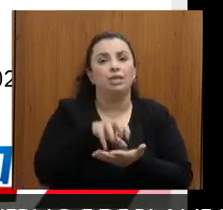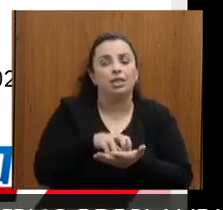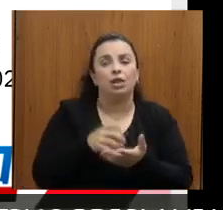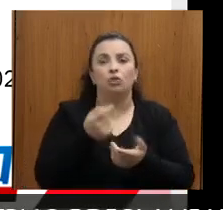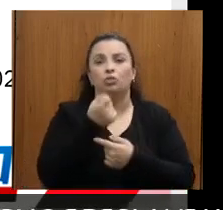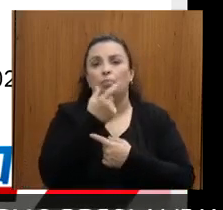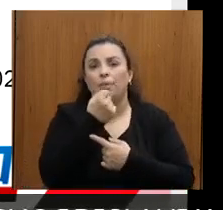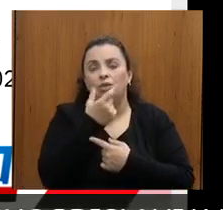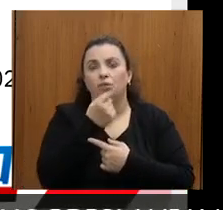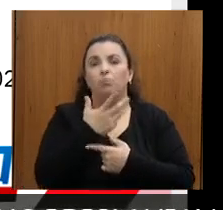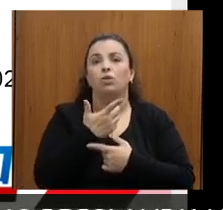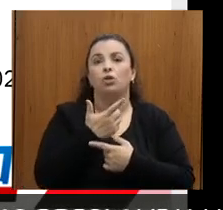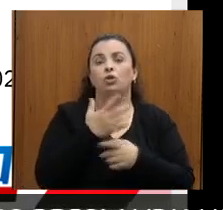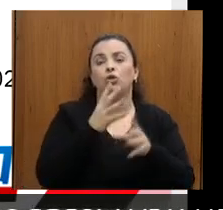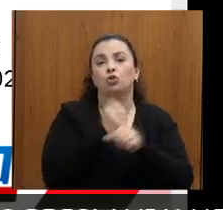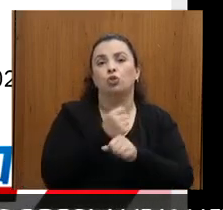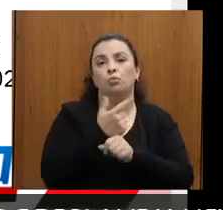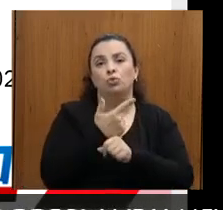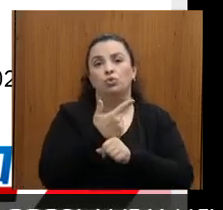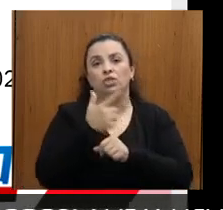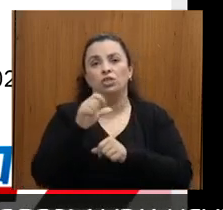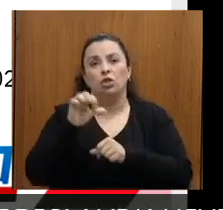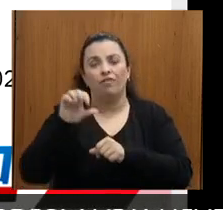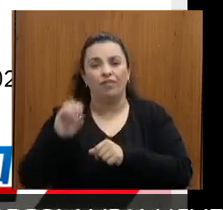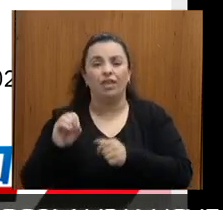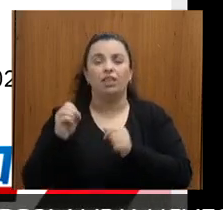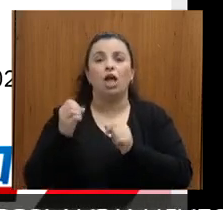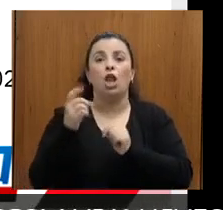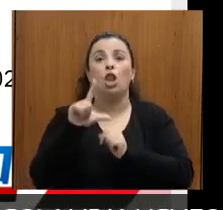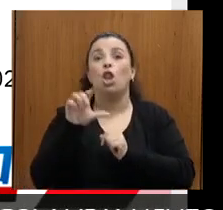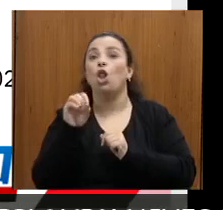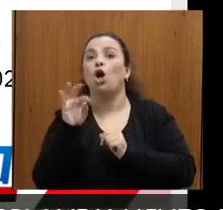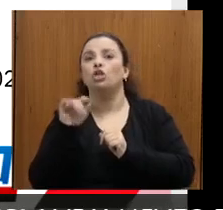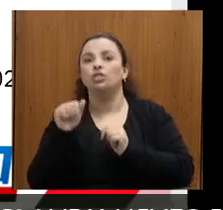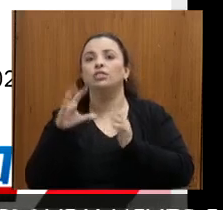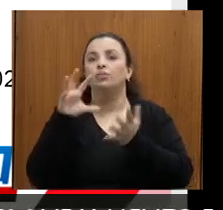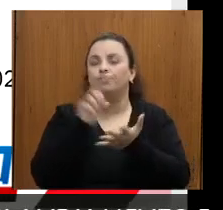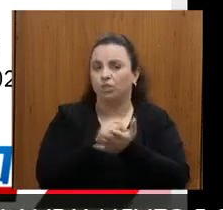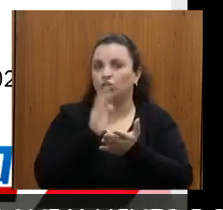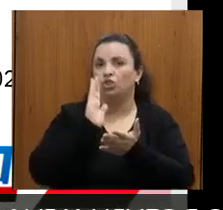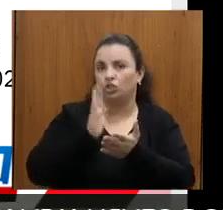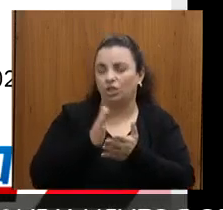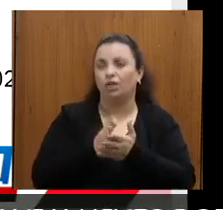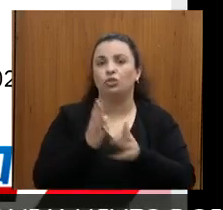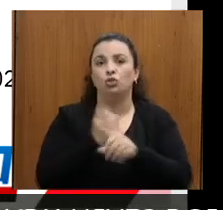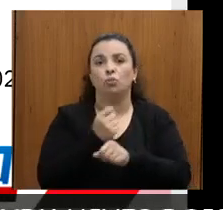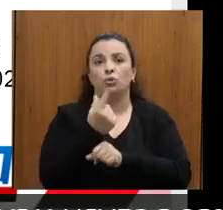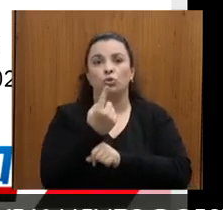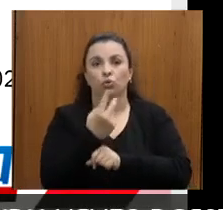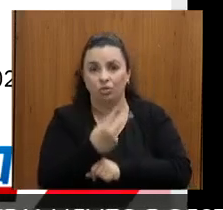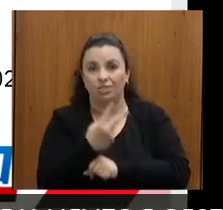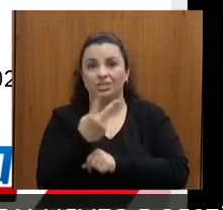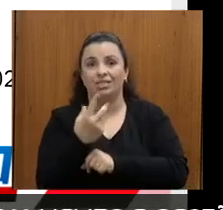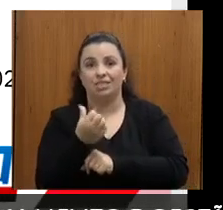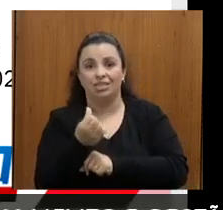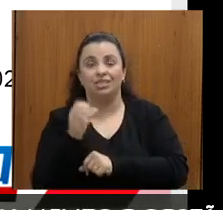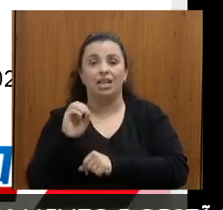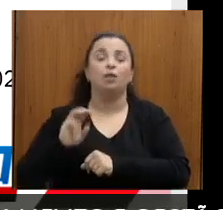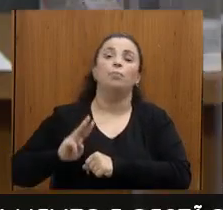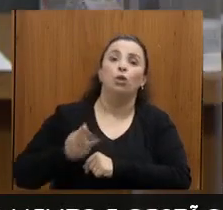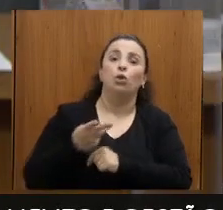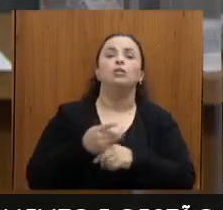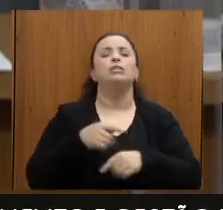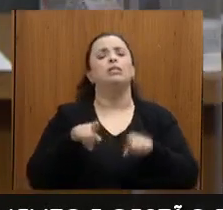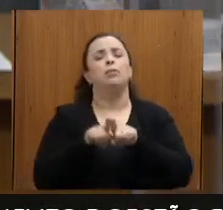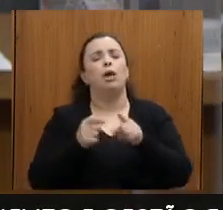290 lotes registrados, valor de 266 milhões, e a compra estadual de medicamentos para política de regionalização,